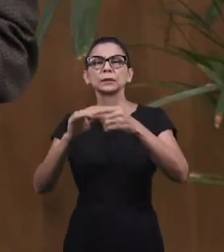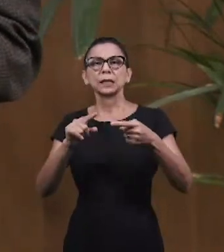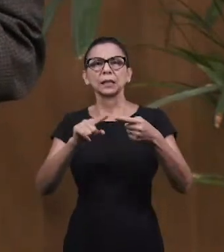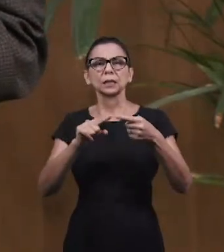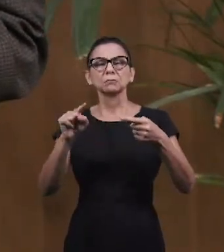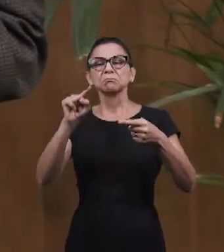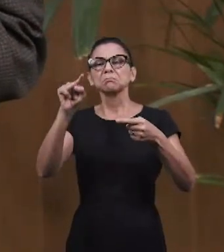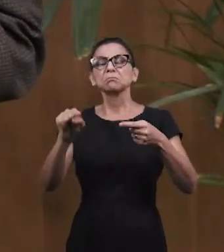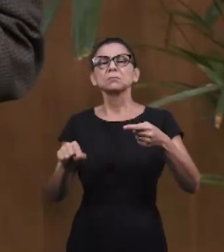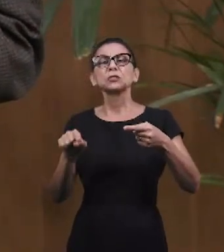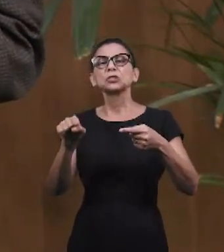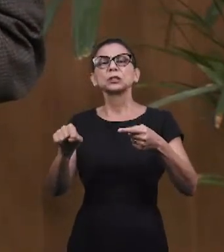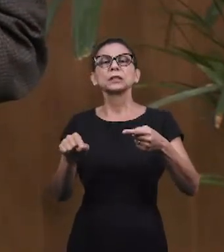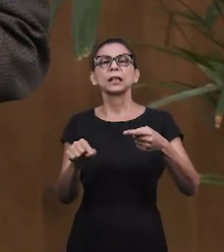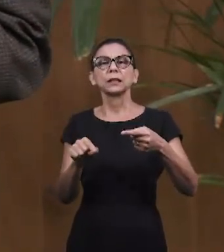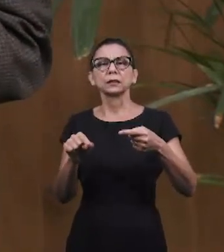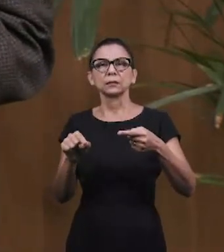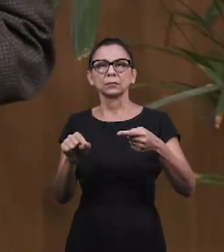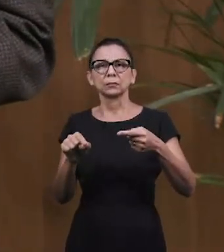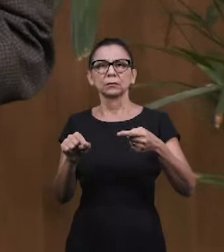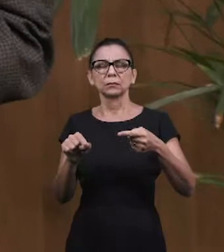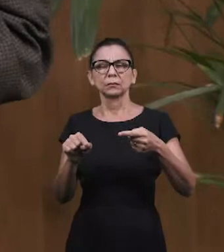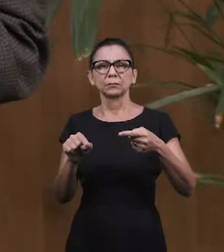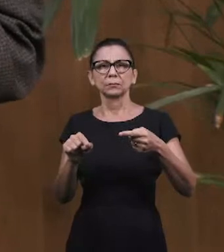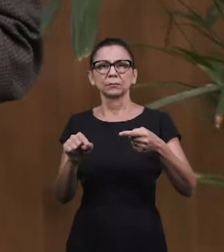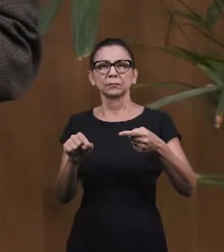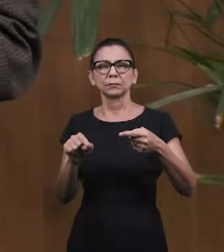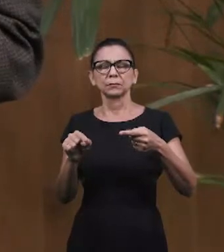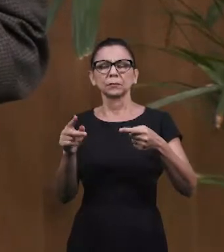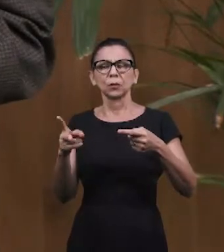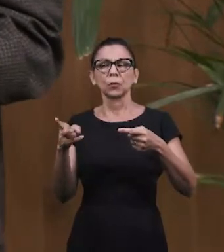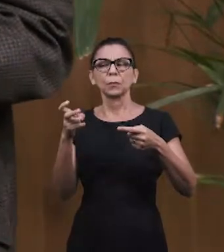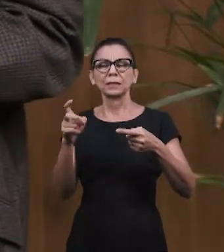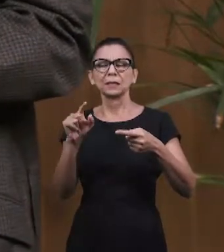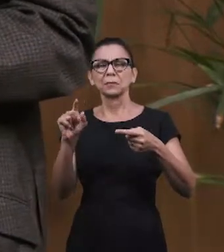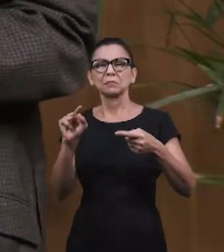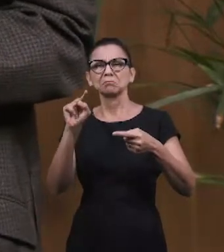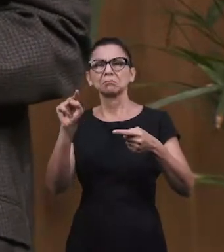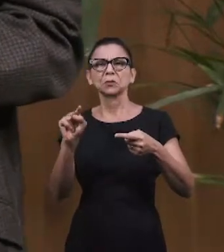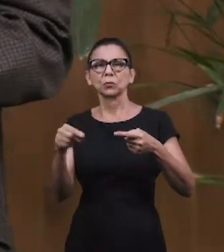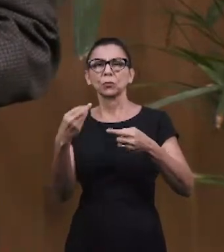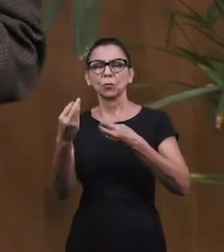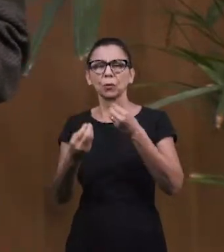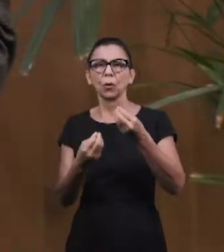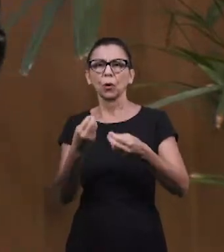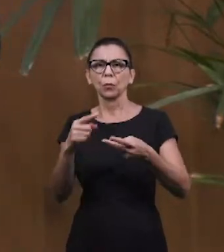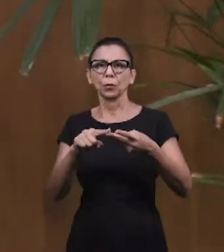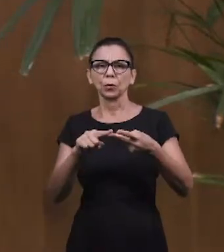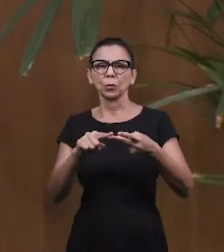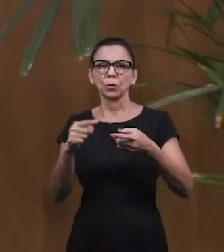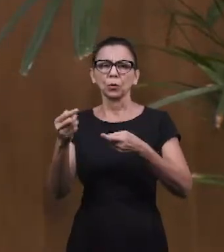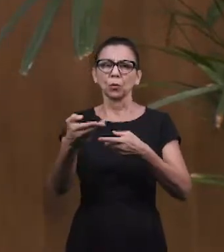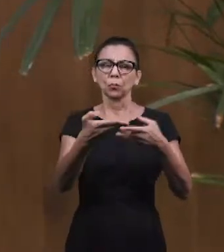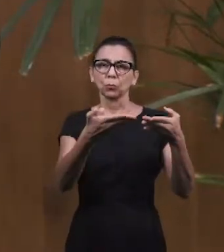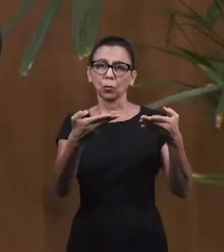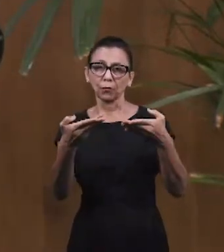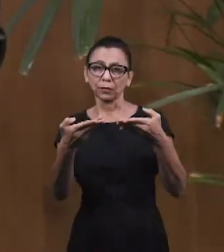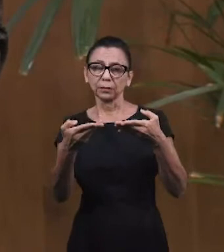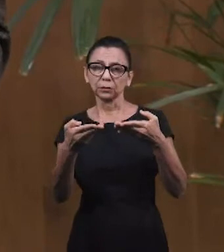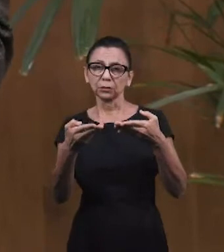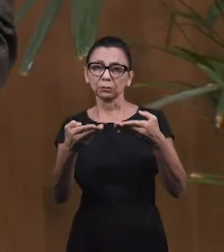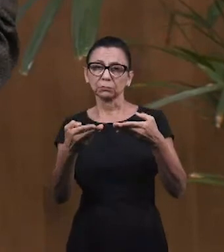pode identificar o ato. Agora a pergunta é, no convite ou no processo?